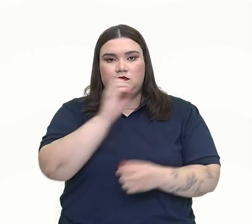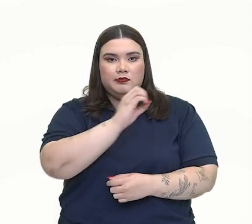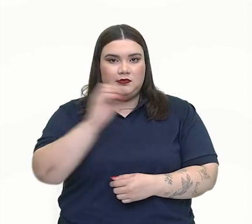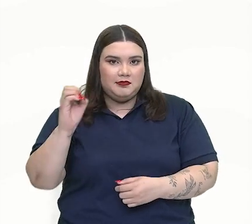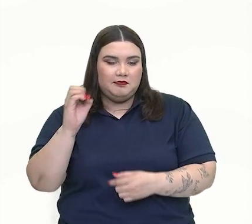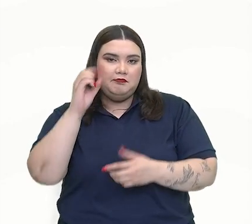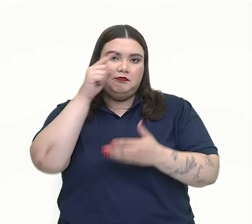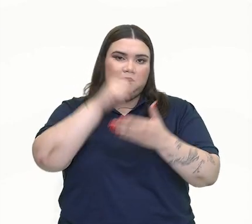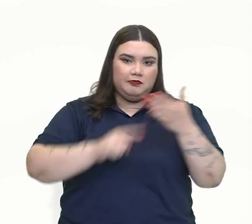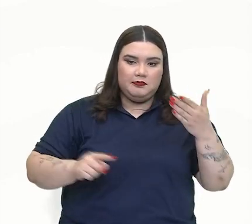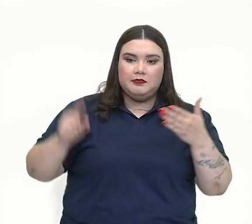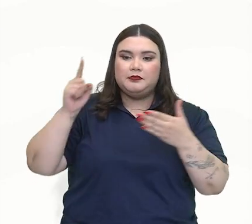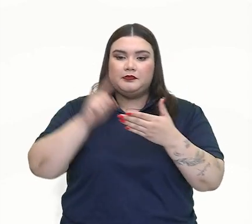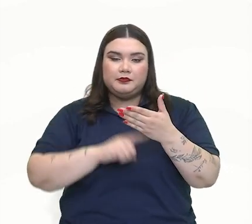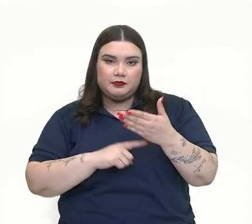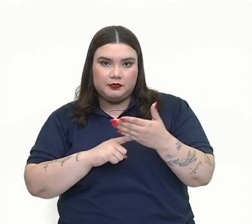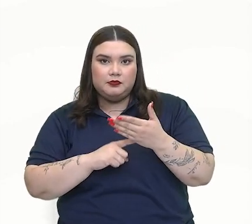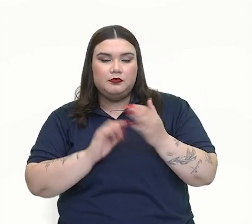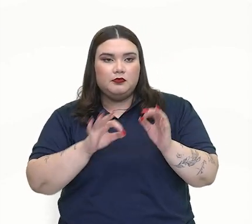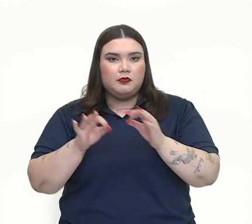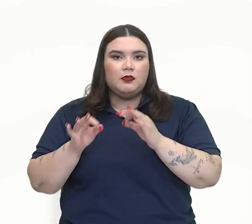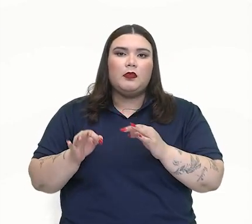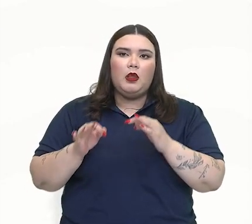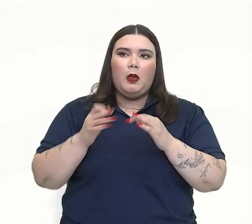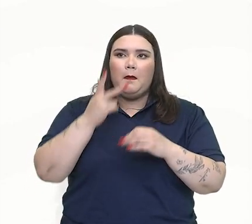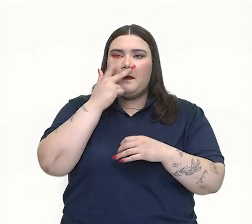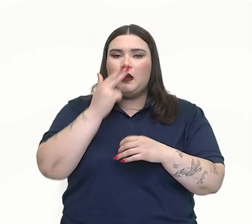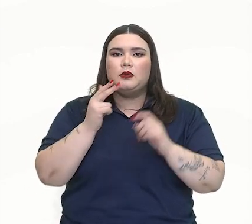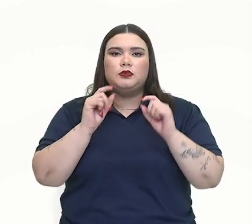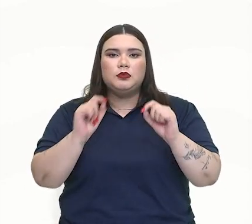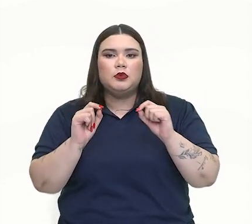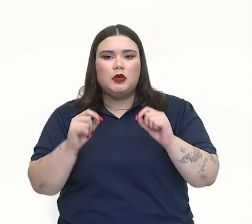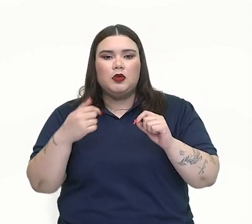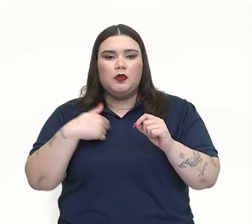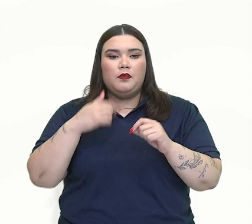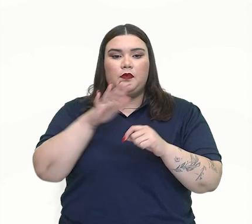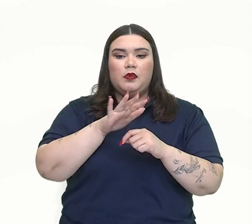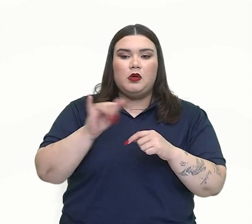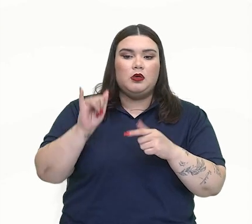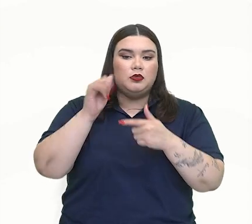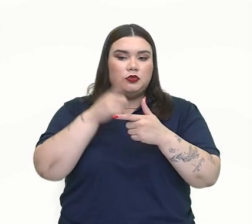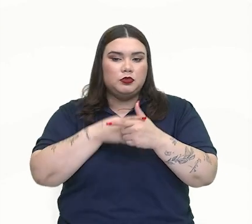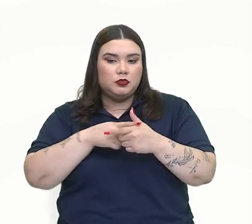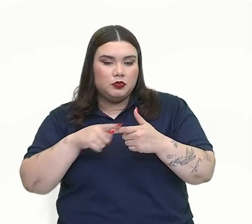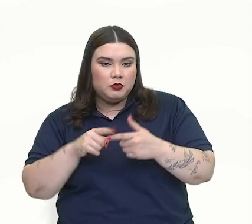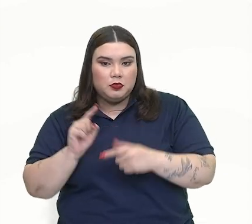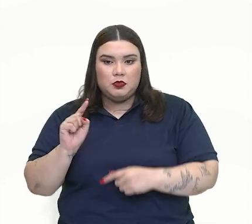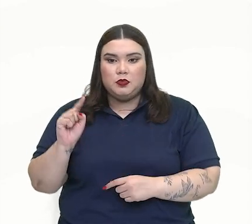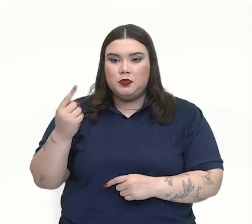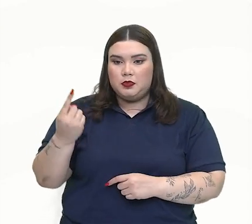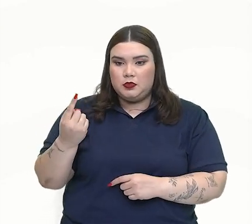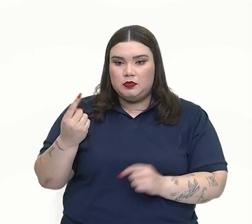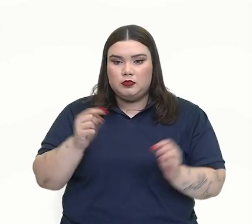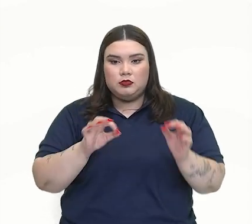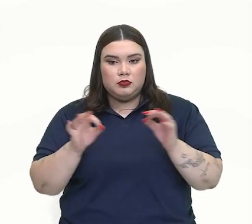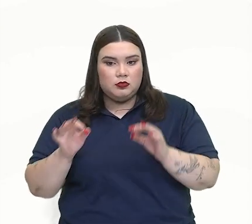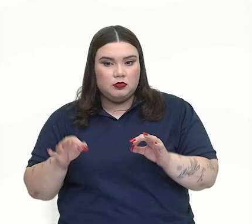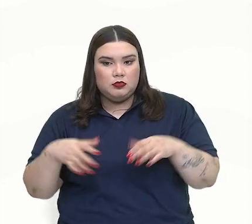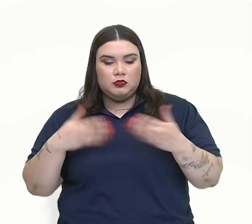eu... É como não, né? Eu vou dividir aqui, ó, por 1000. Então, pegando 3.412.000